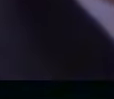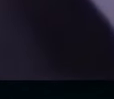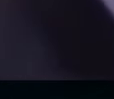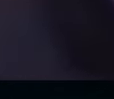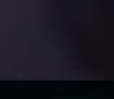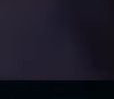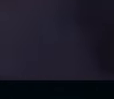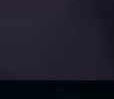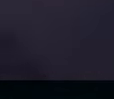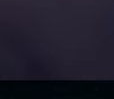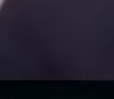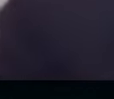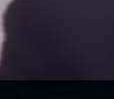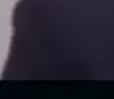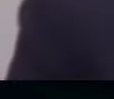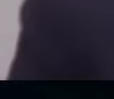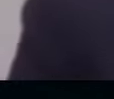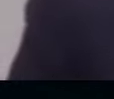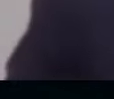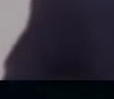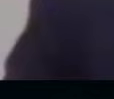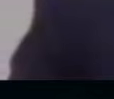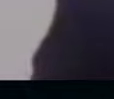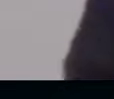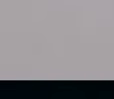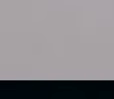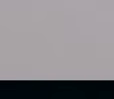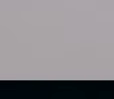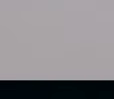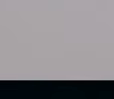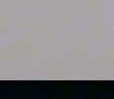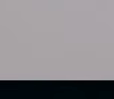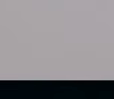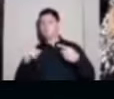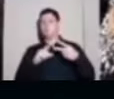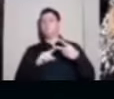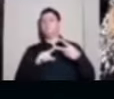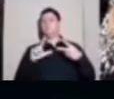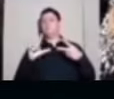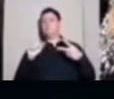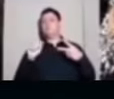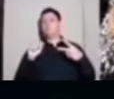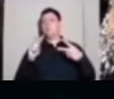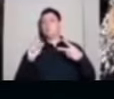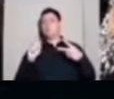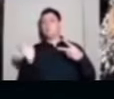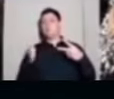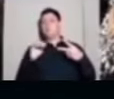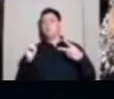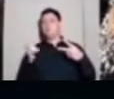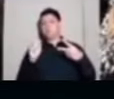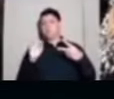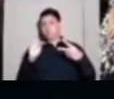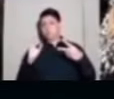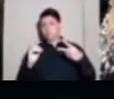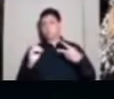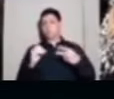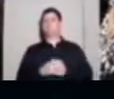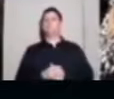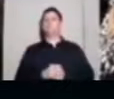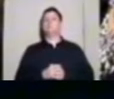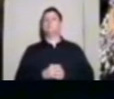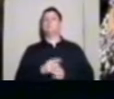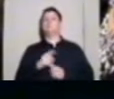tivessem investido em presídio, nós estaríamos muito melhor. Obrigado. Mas aqueles 50 milhões das